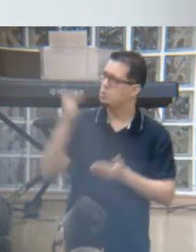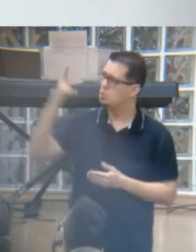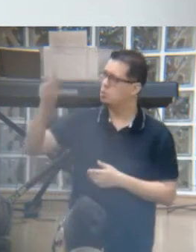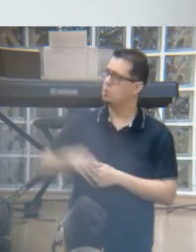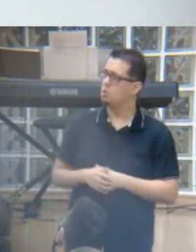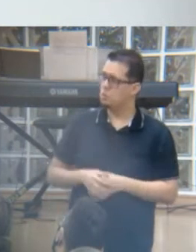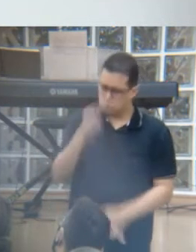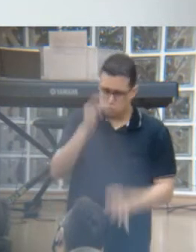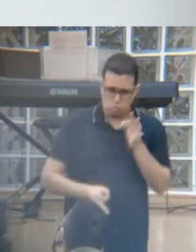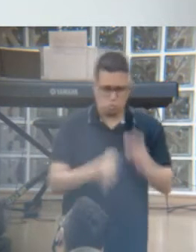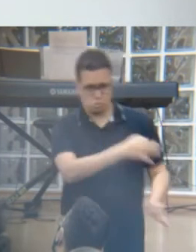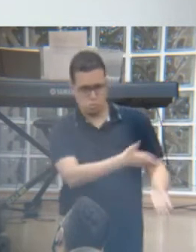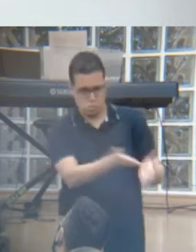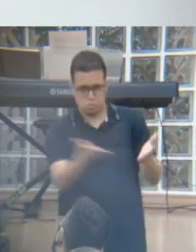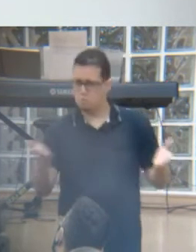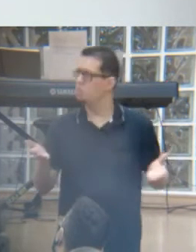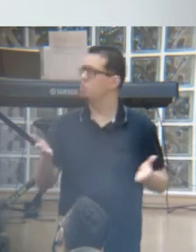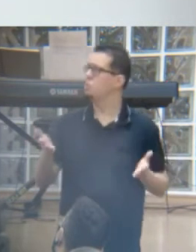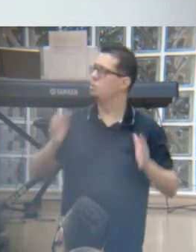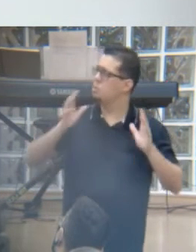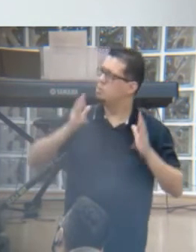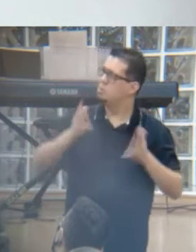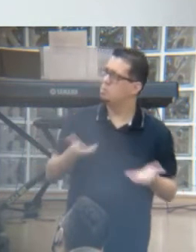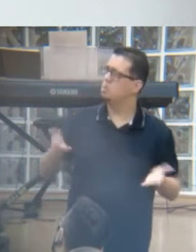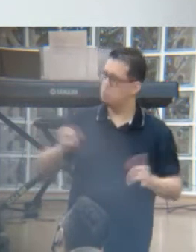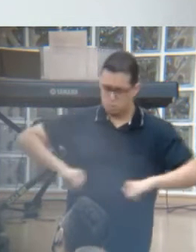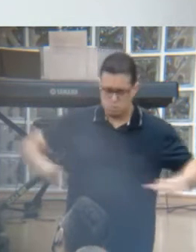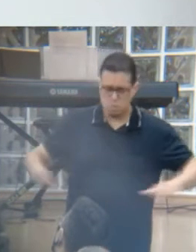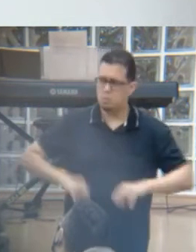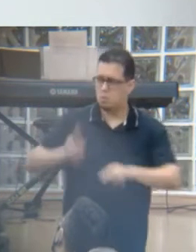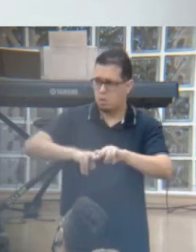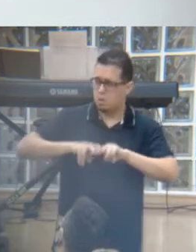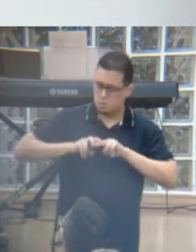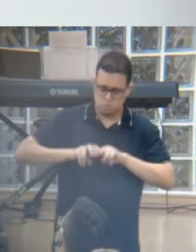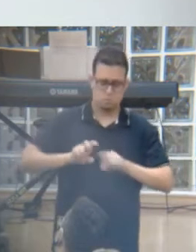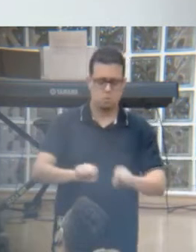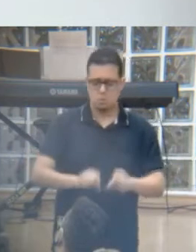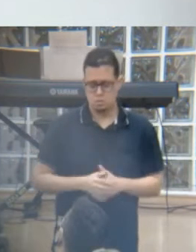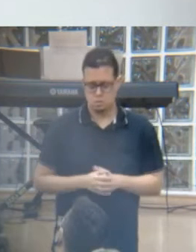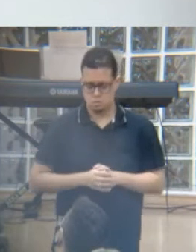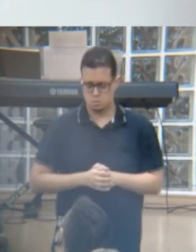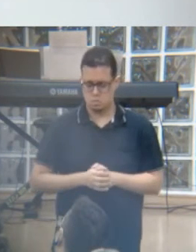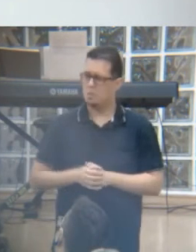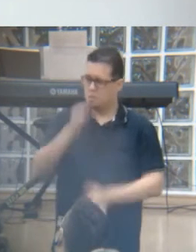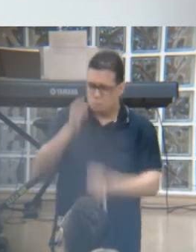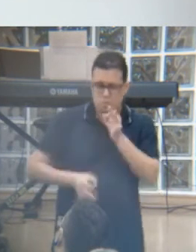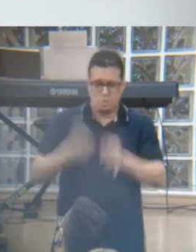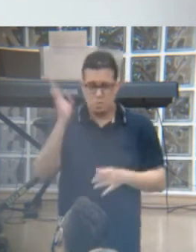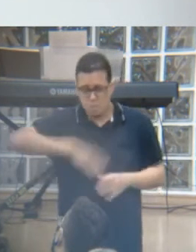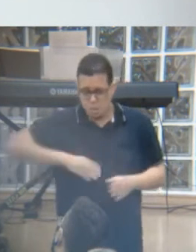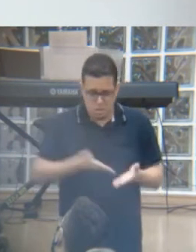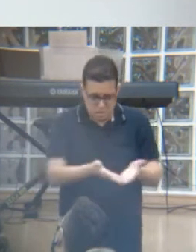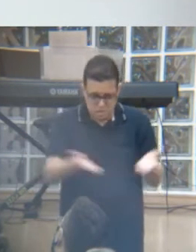Tem sofrido, tem padecido por conta dos maus juízes da terra,